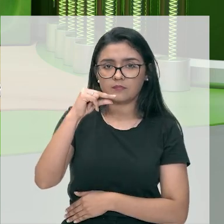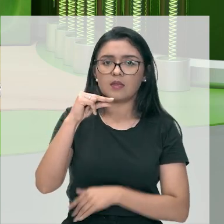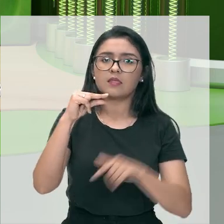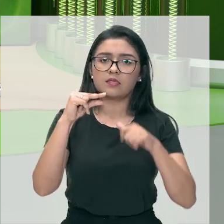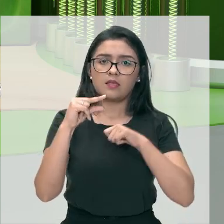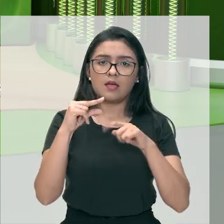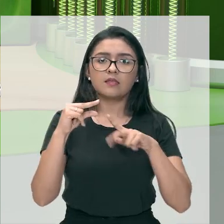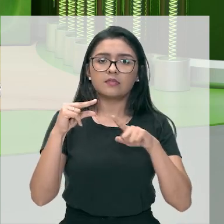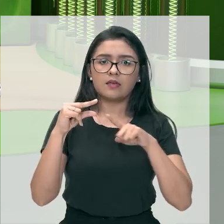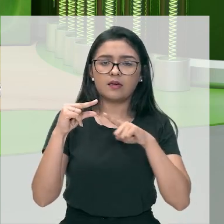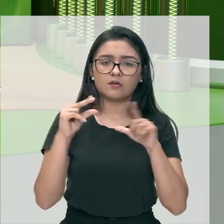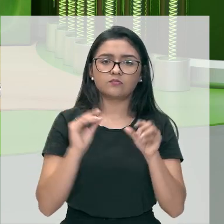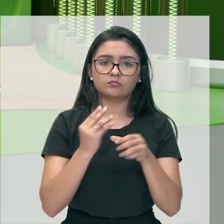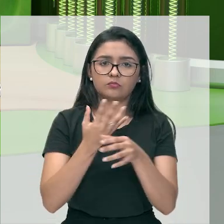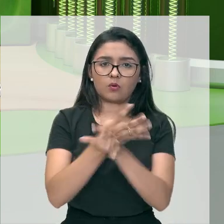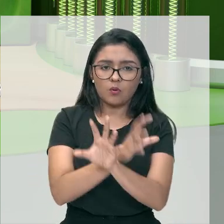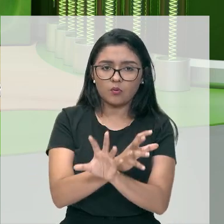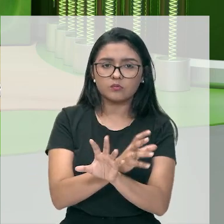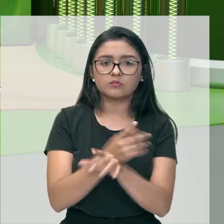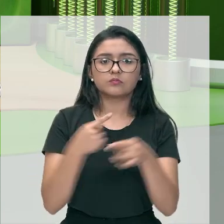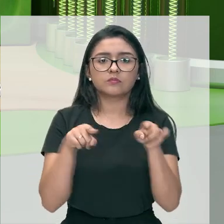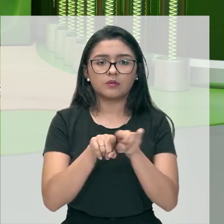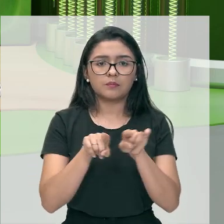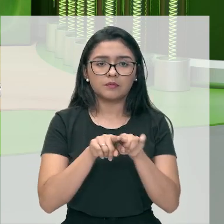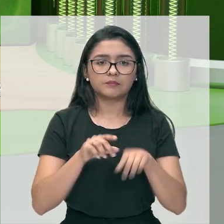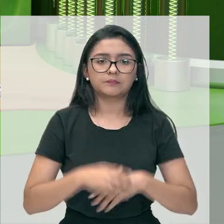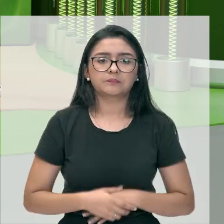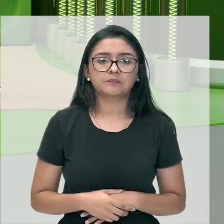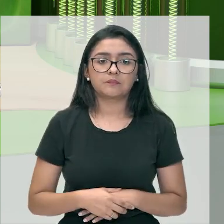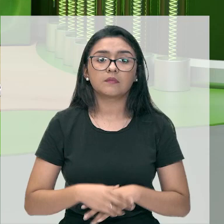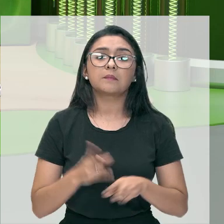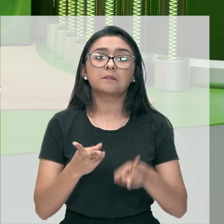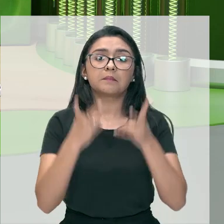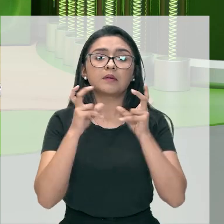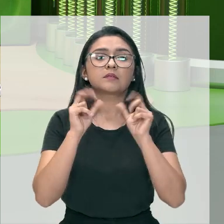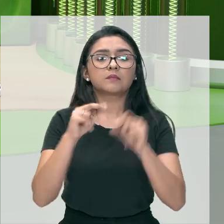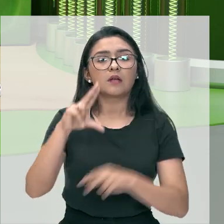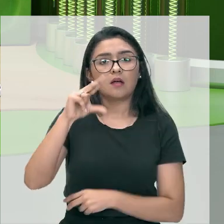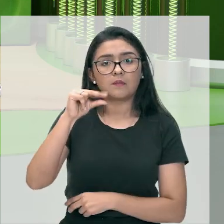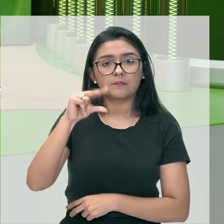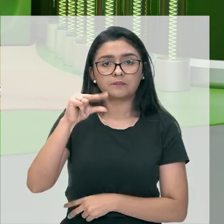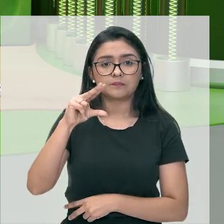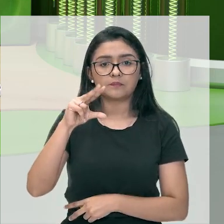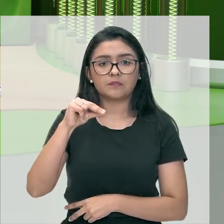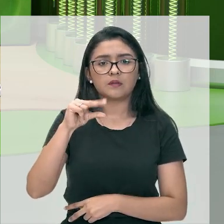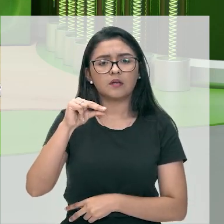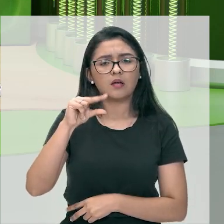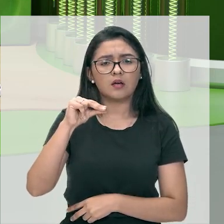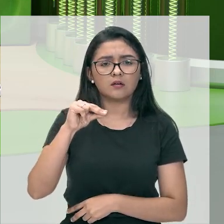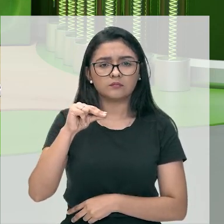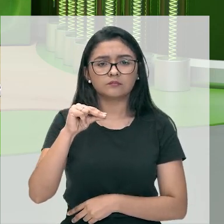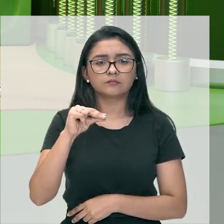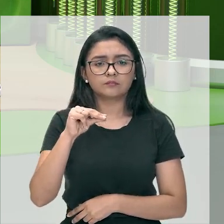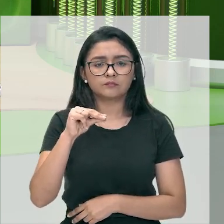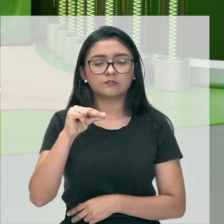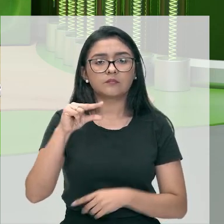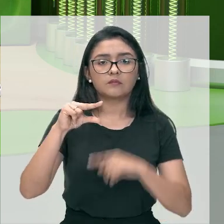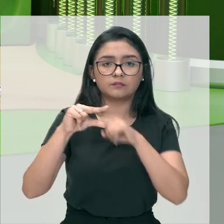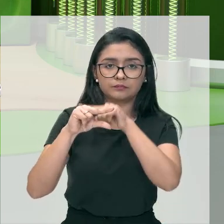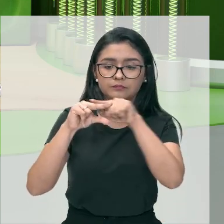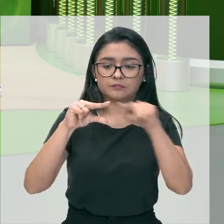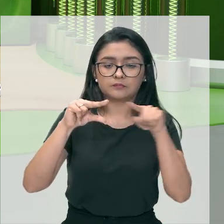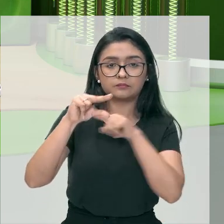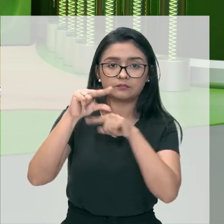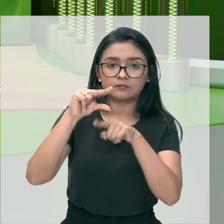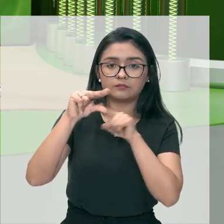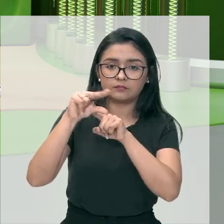por ossos, né, como a gente pode visualizar. E aí a gente pode, ó, são formados ali por ossos da mandíbula, mandíbula superior e